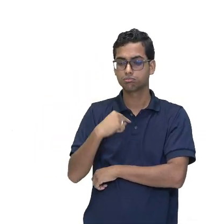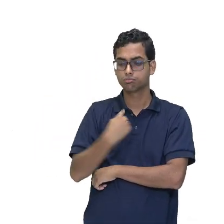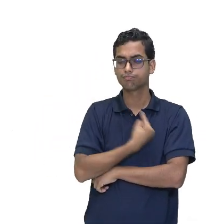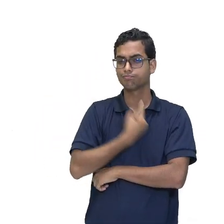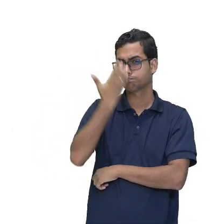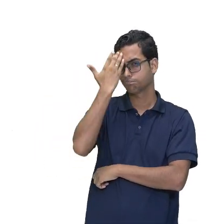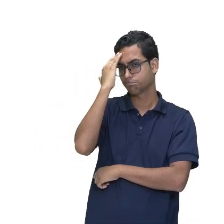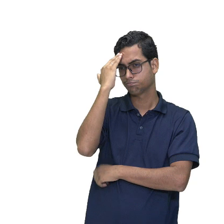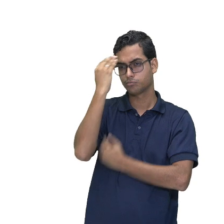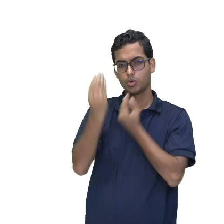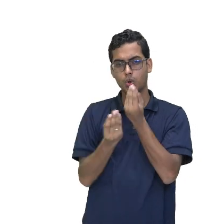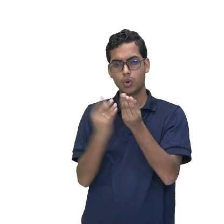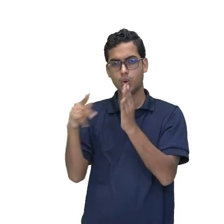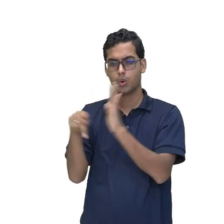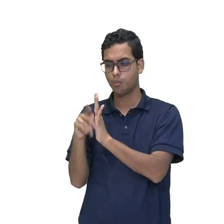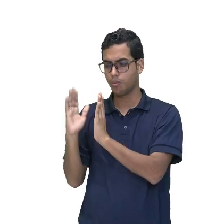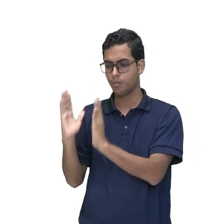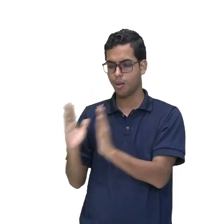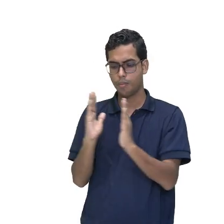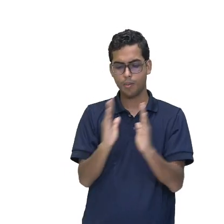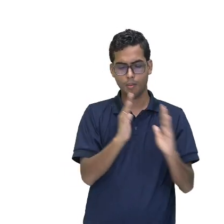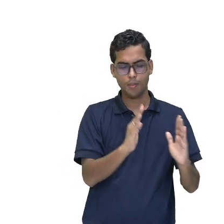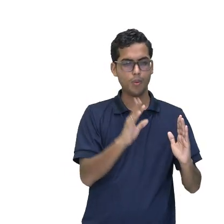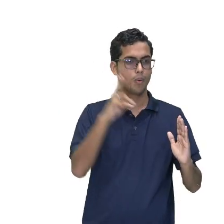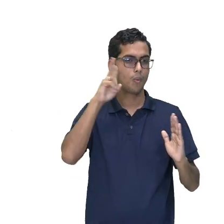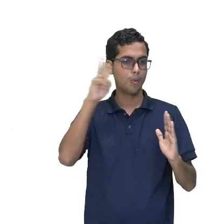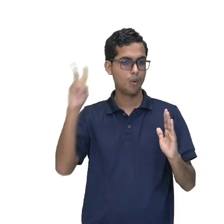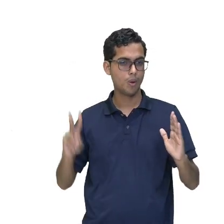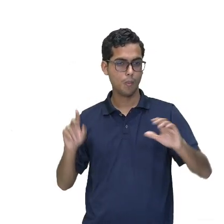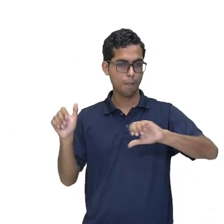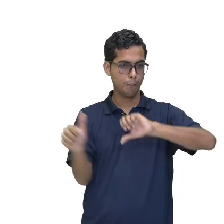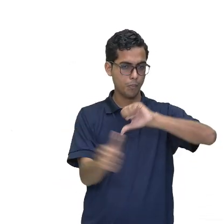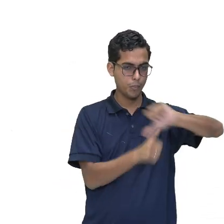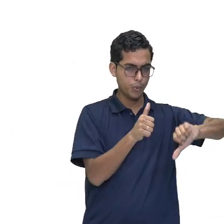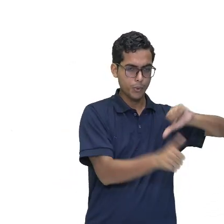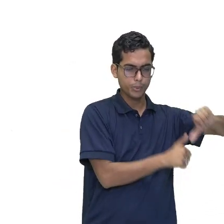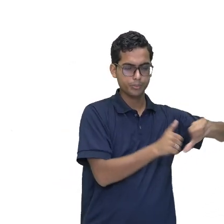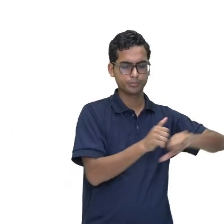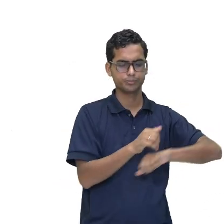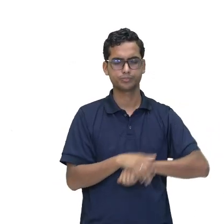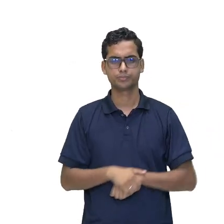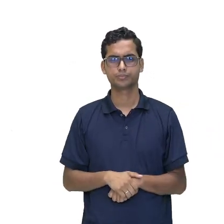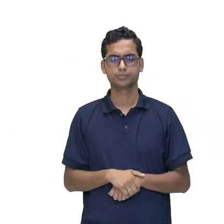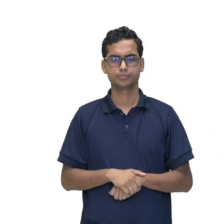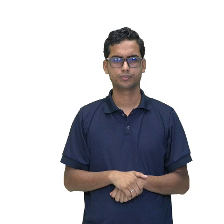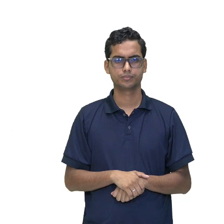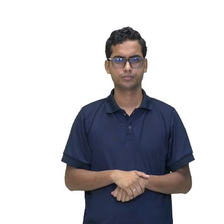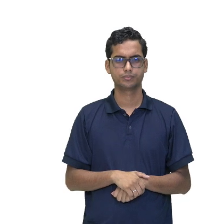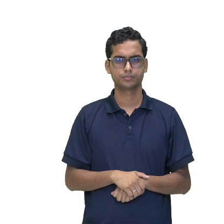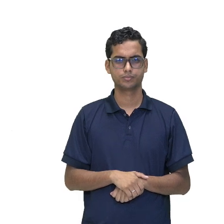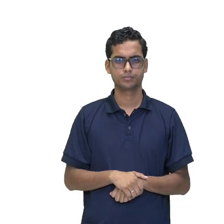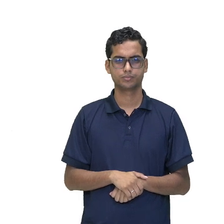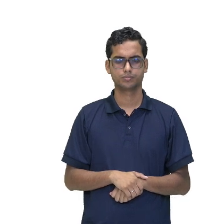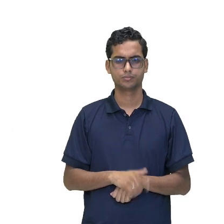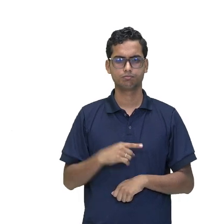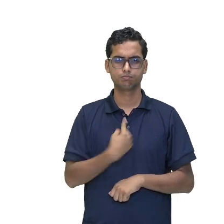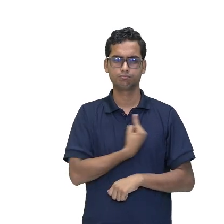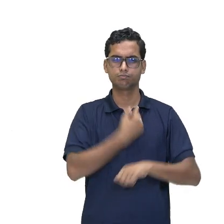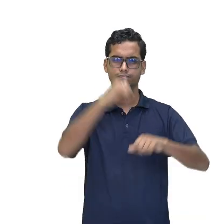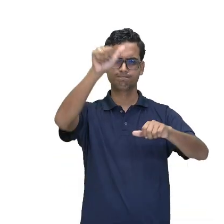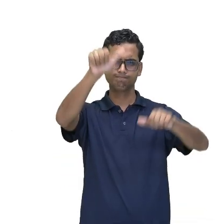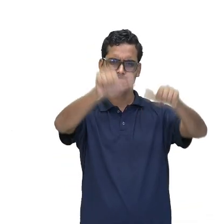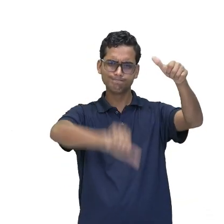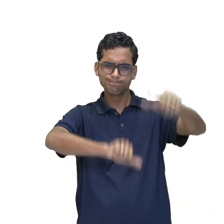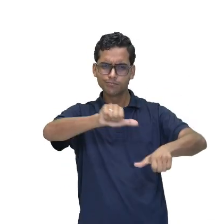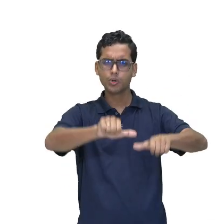do tempo, da passagem da história. Não é, entendeu? Porque se a gente for parar para analisar, os